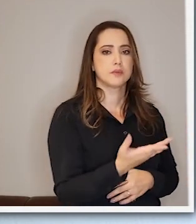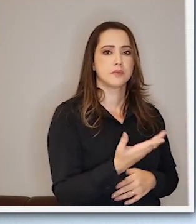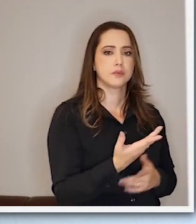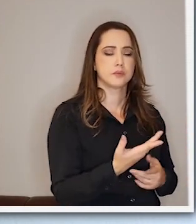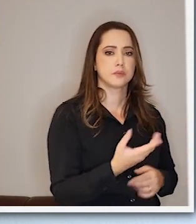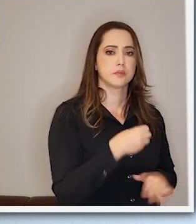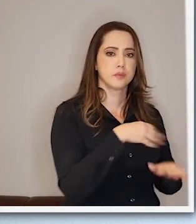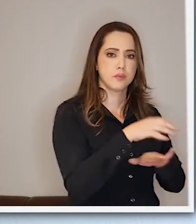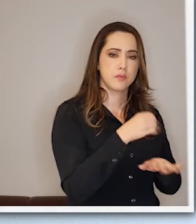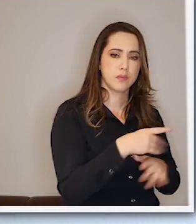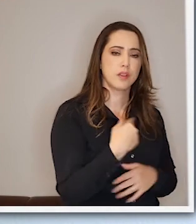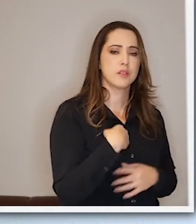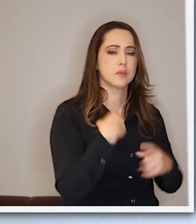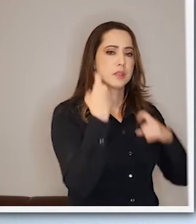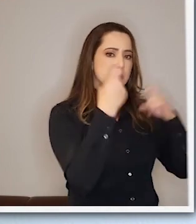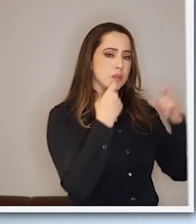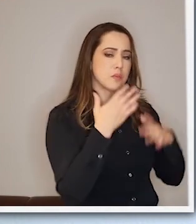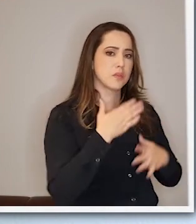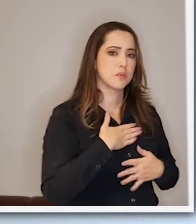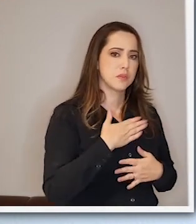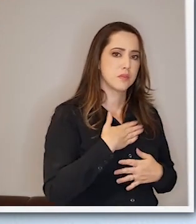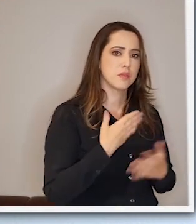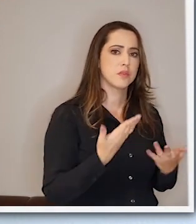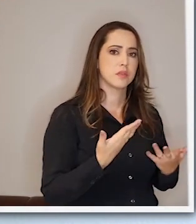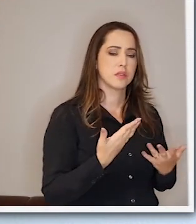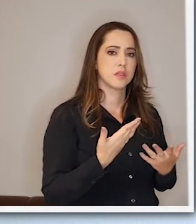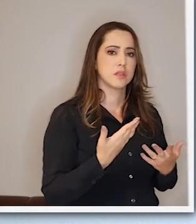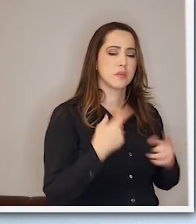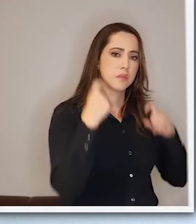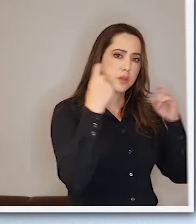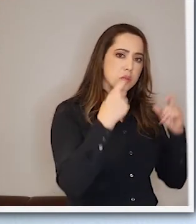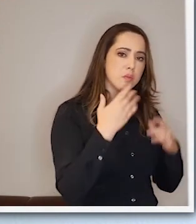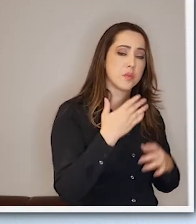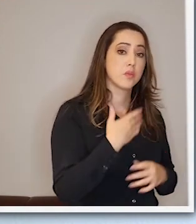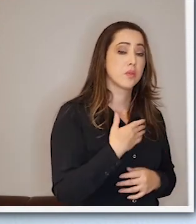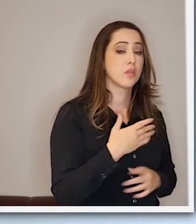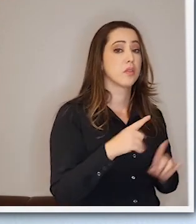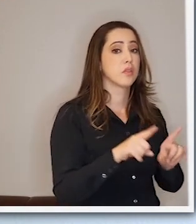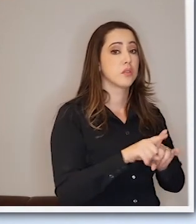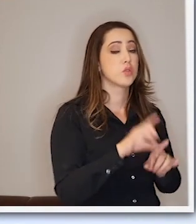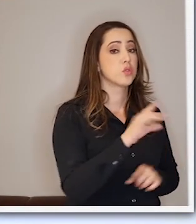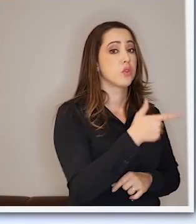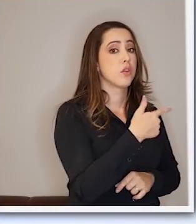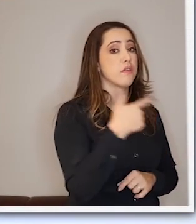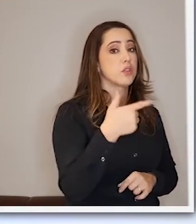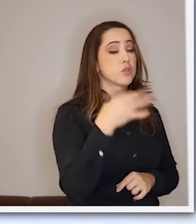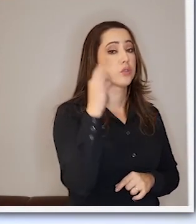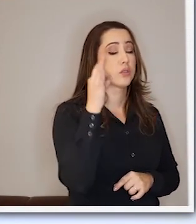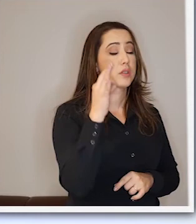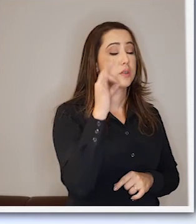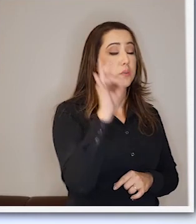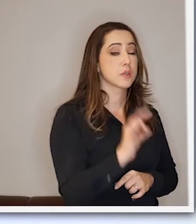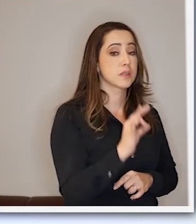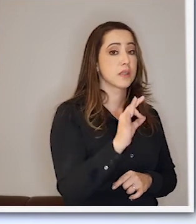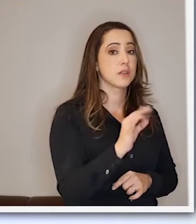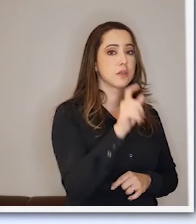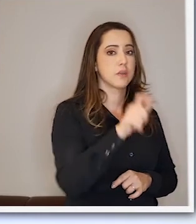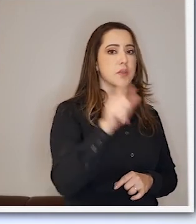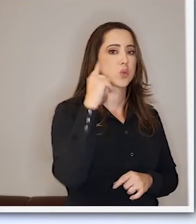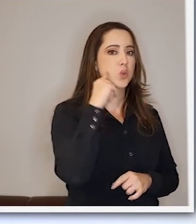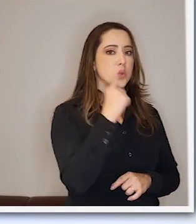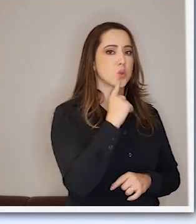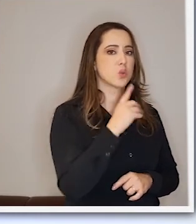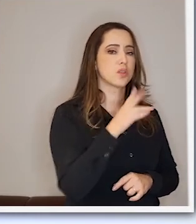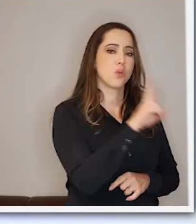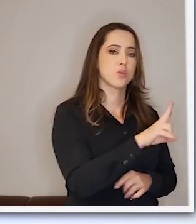todos. Por, para e com todos. E só o último dado importante aqui para vocês se preocuparem comigo também. Por favor, se